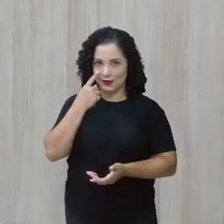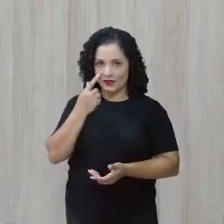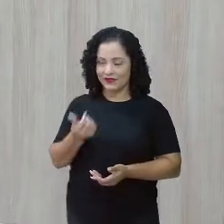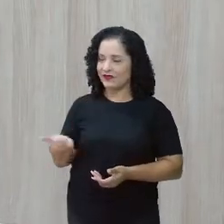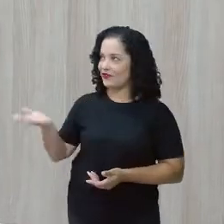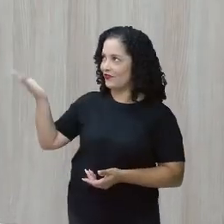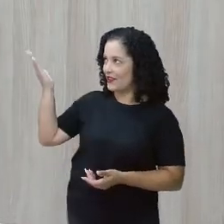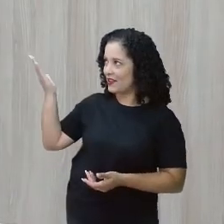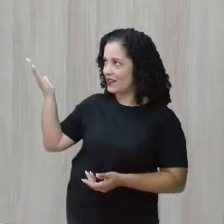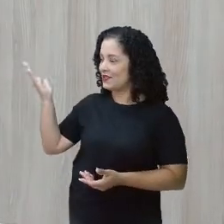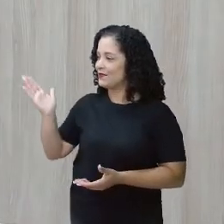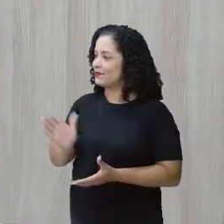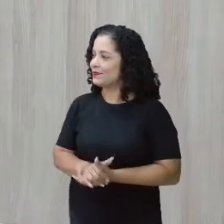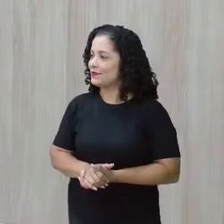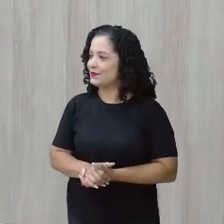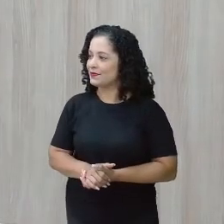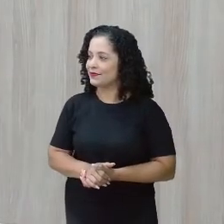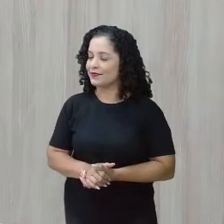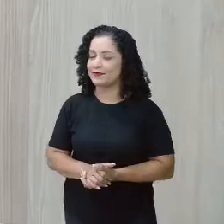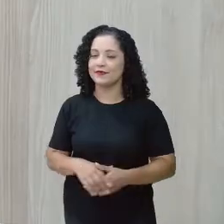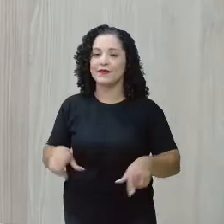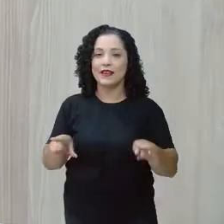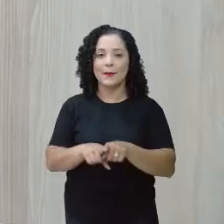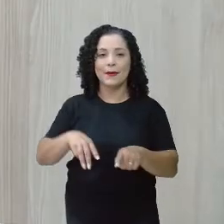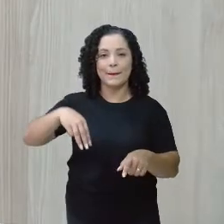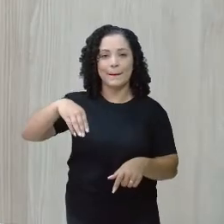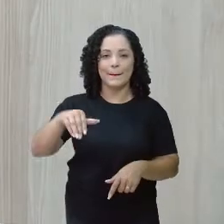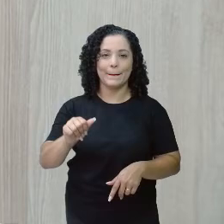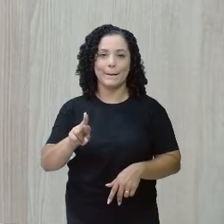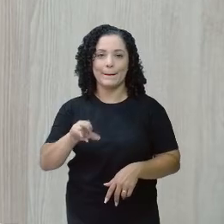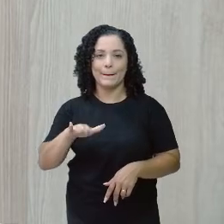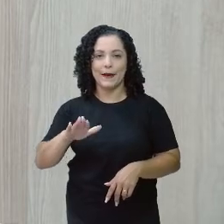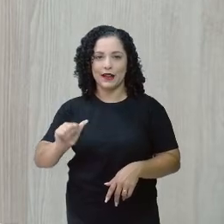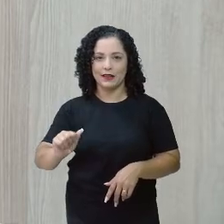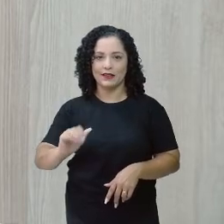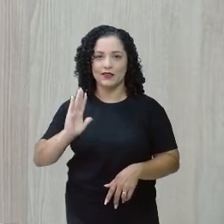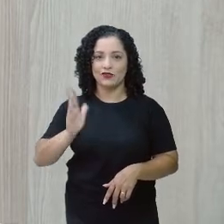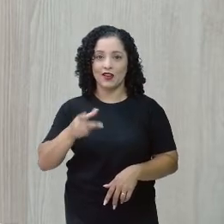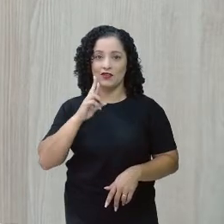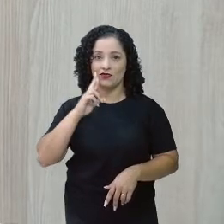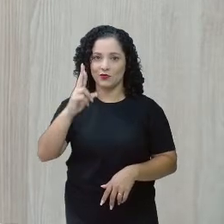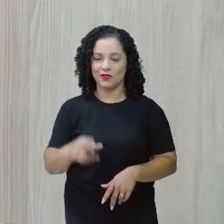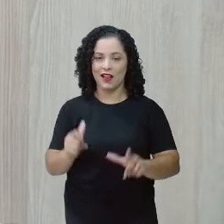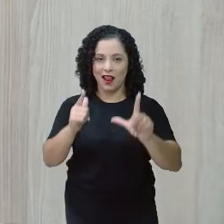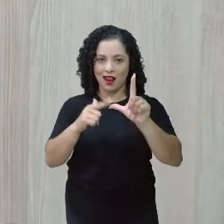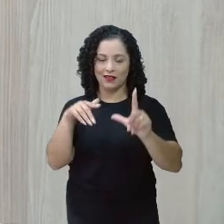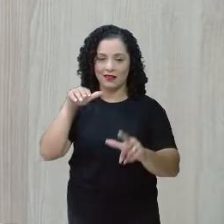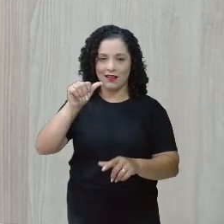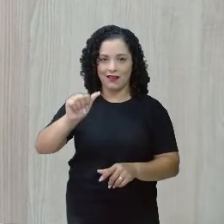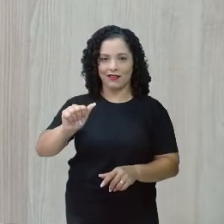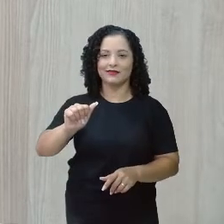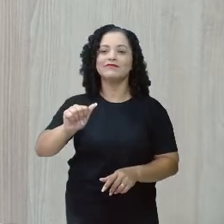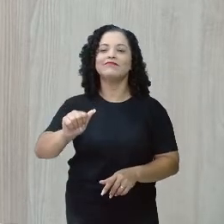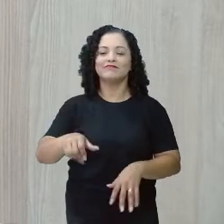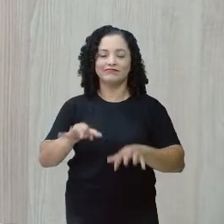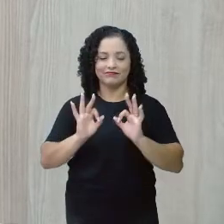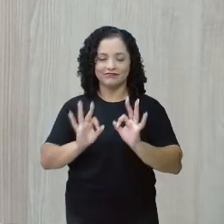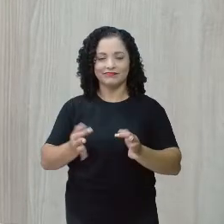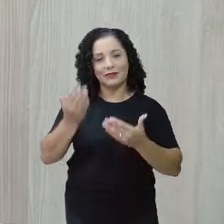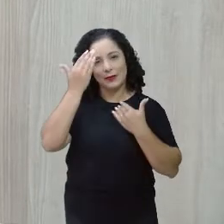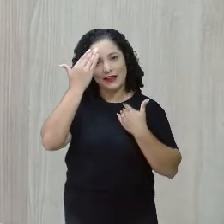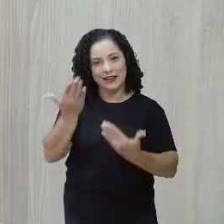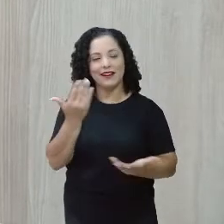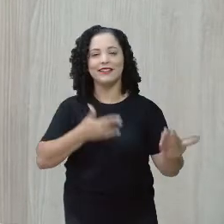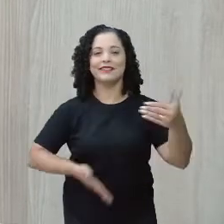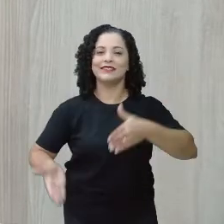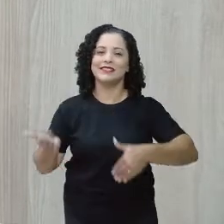mais alguma coisa. Maria aqui já está respondendo aqui a letra A, Maria. Muito obrigada pela sua participação. Maria apareceu